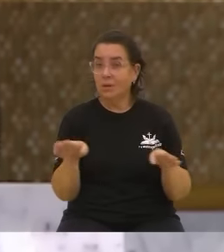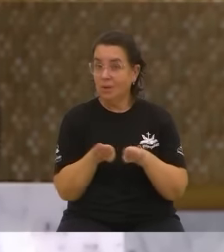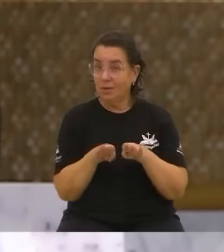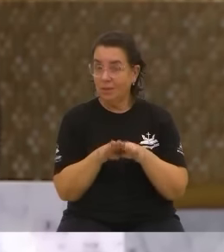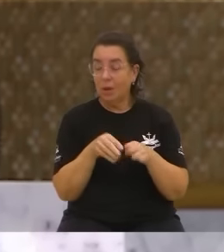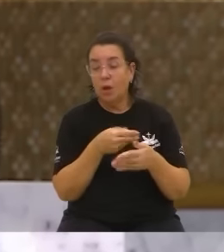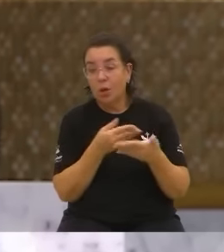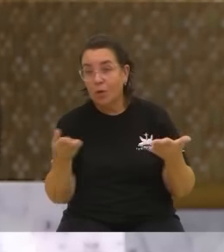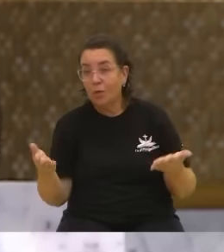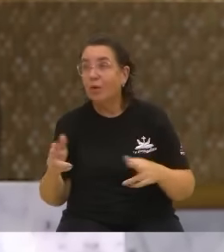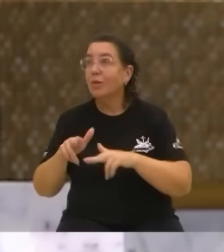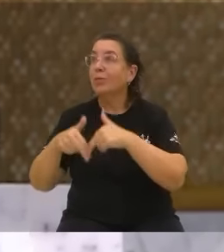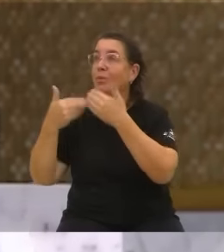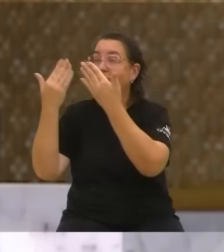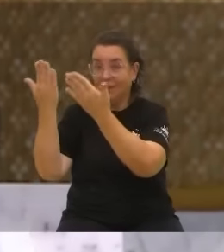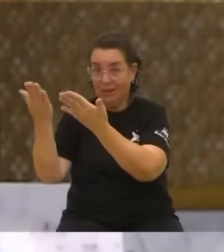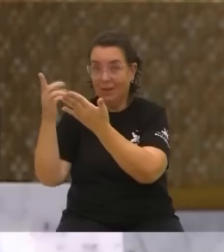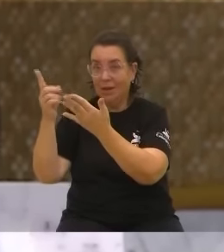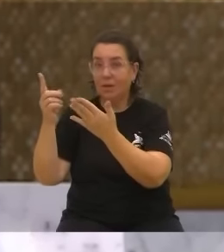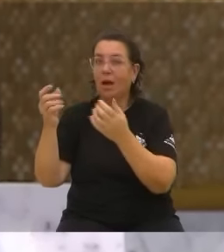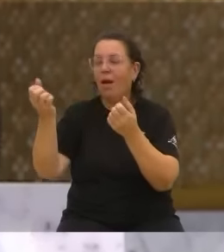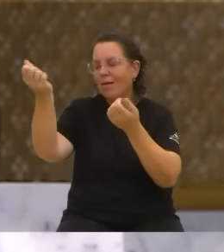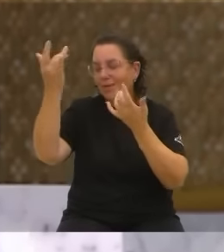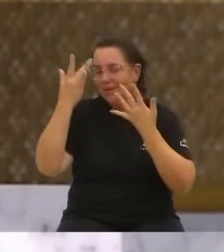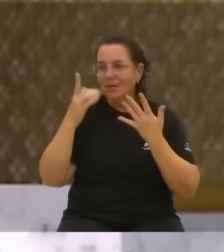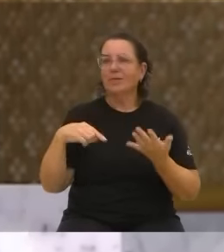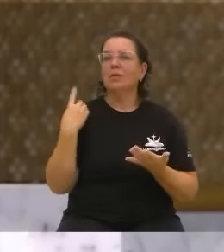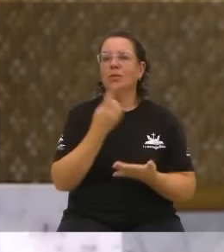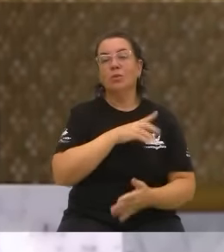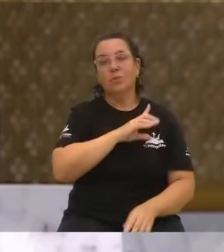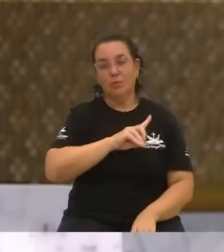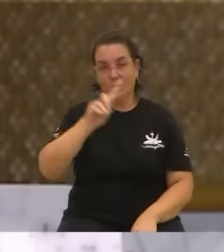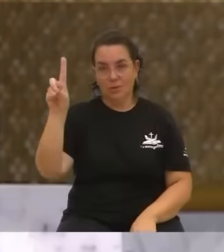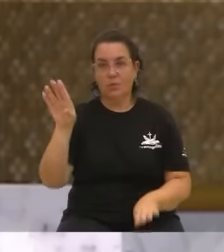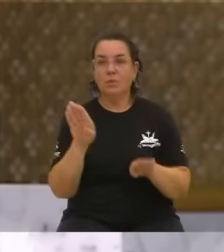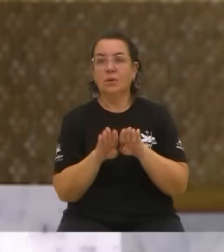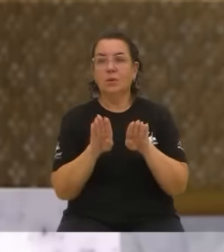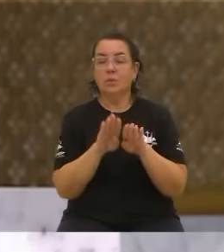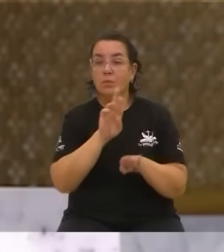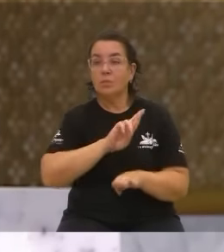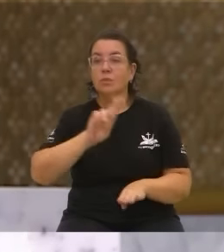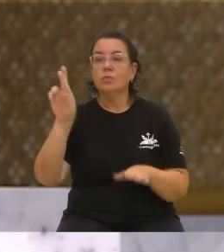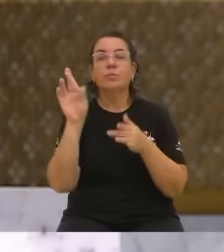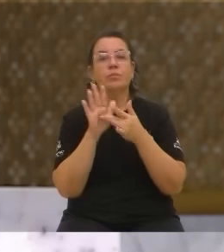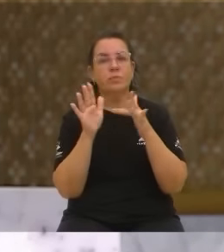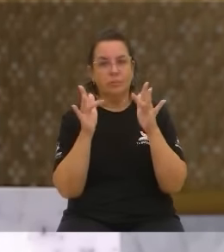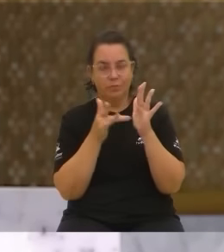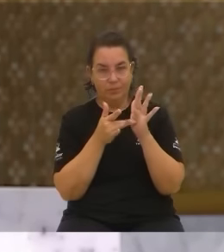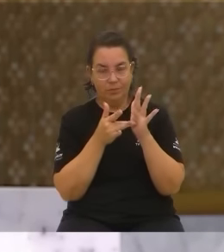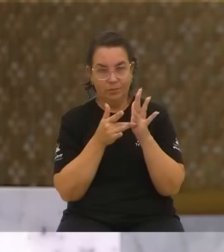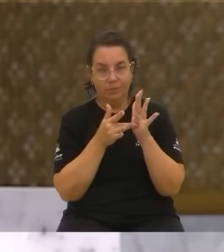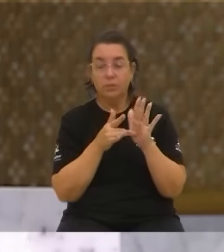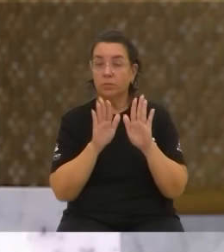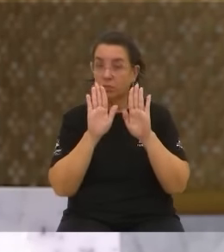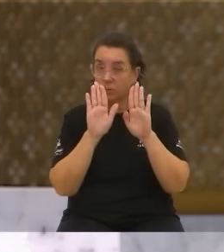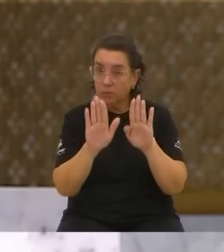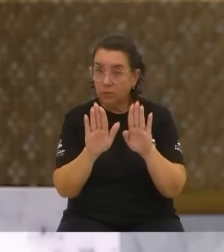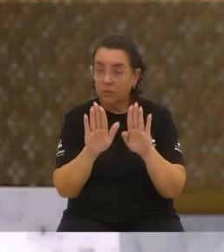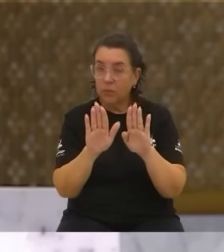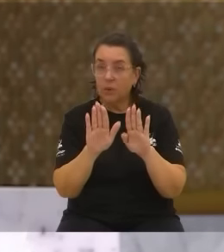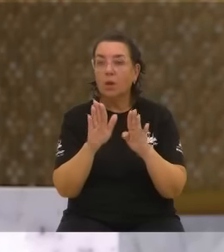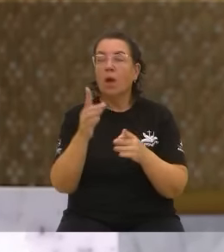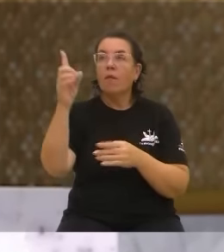vós nele, em virtude da graça do nosso Deus e do Senhor Jesus Cristo. No que se refere